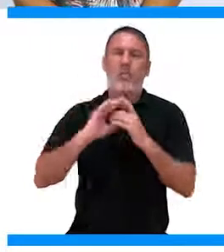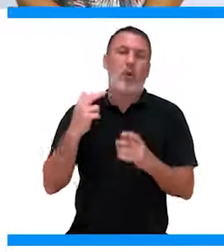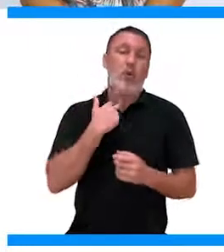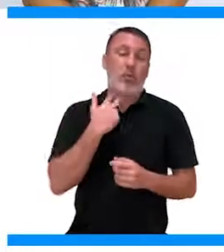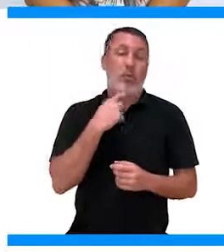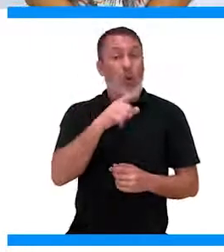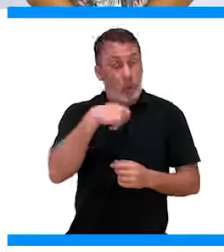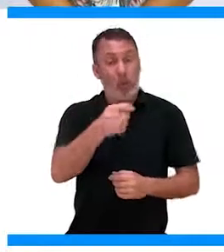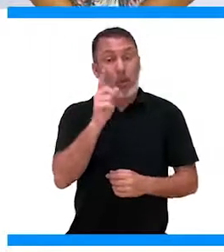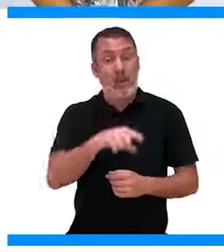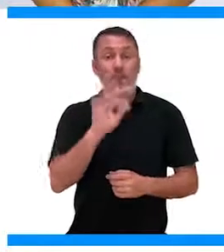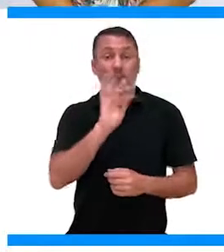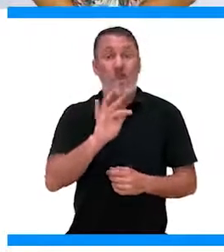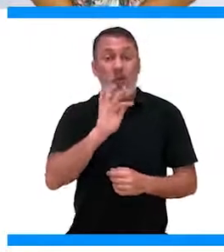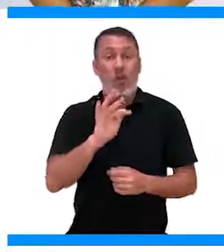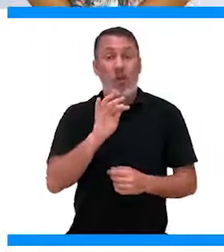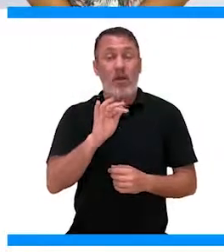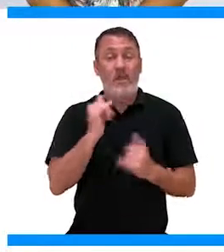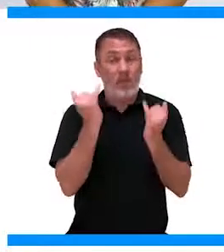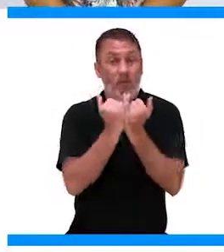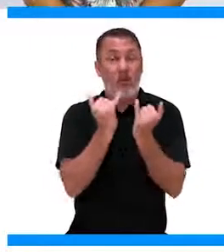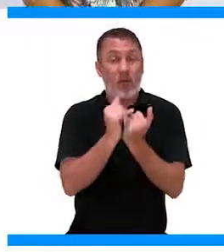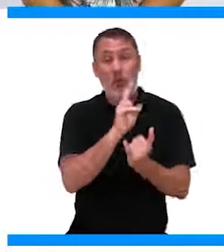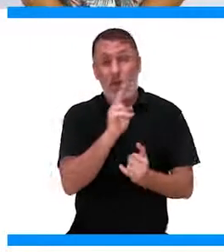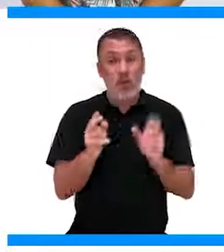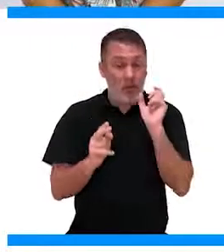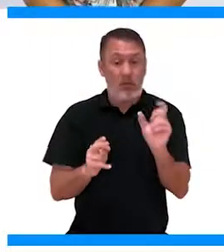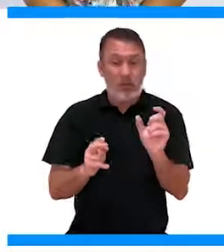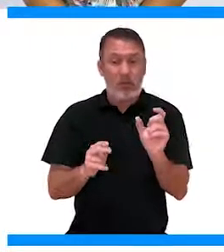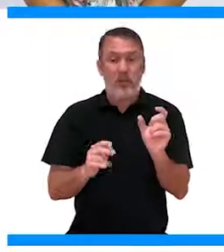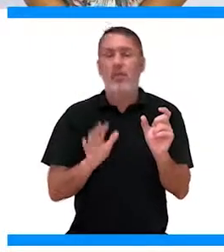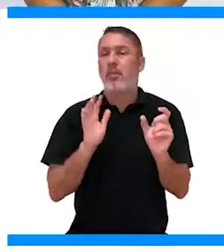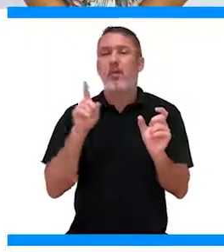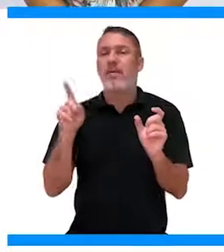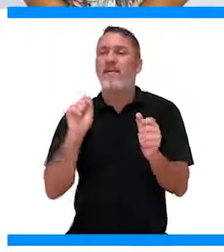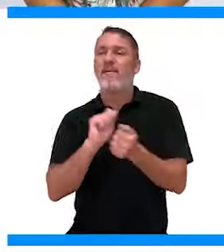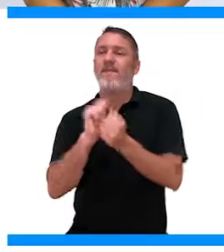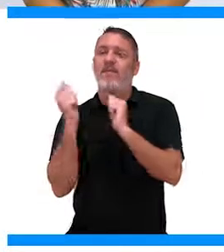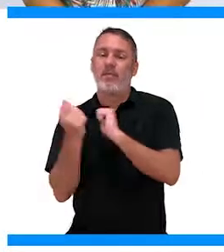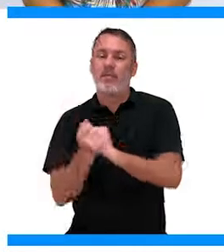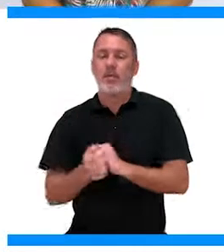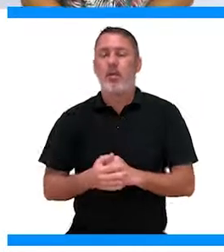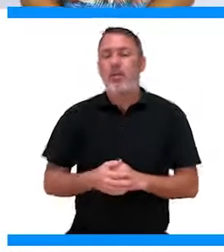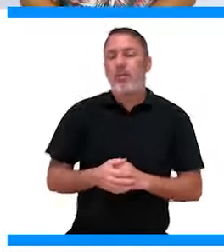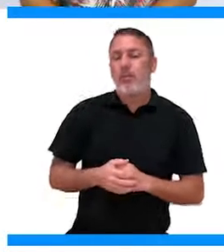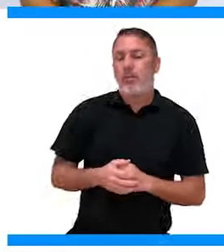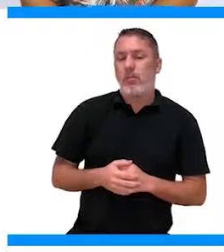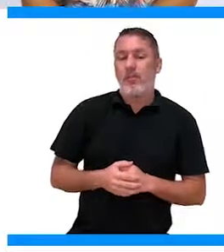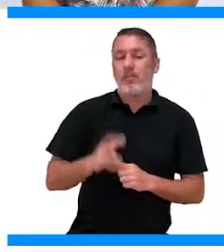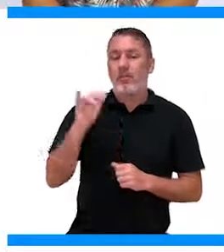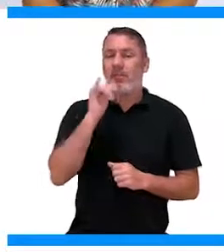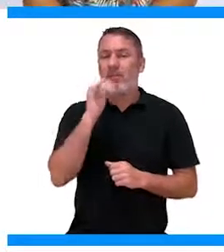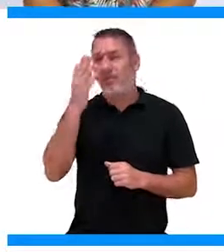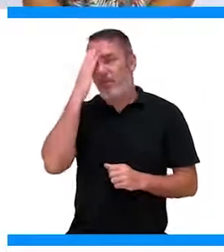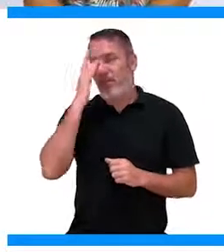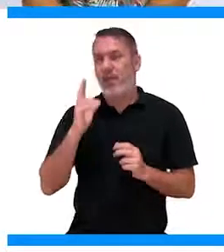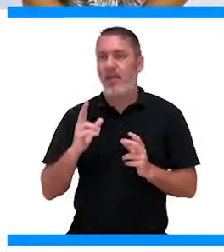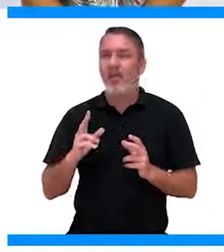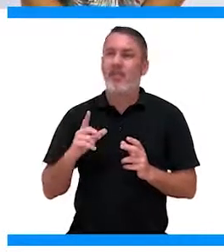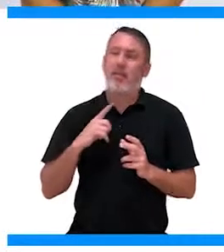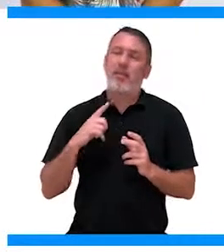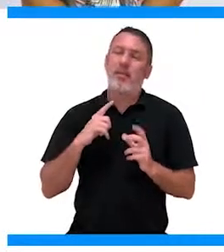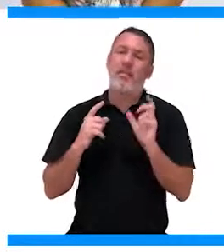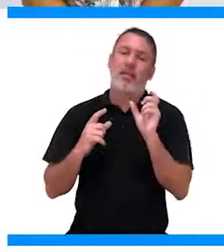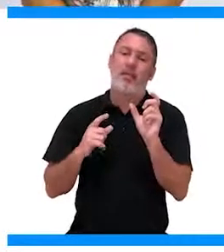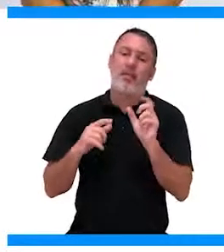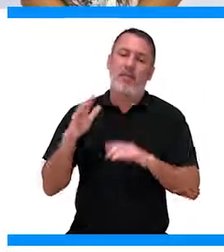usou um eufemismo, ela é fofoqueira, mas ela preferiu usar outro termo. Se a gente for pensar também no câncer, né? É uma palavra muito